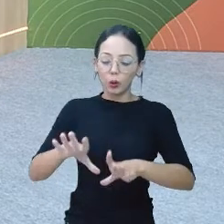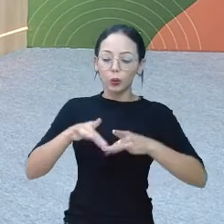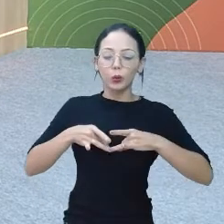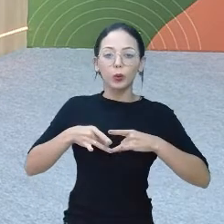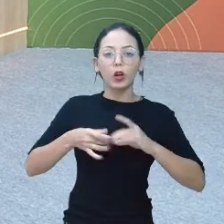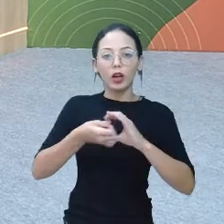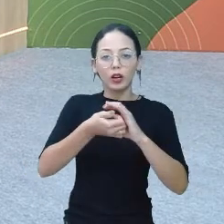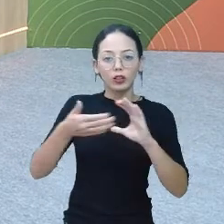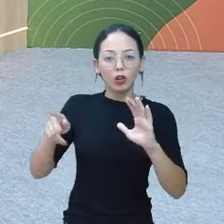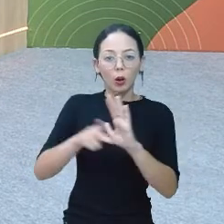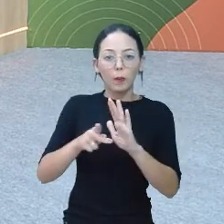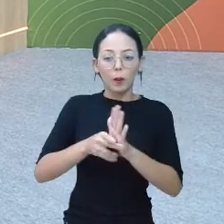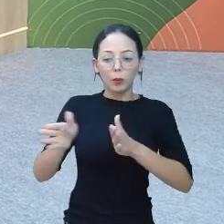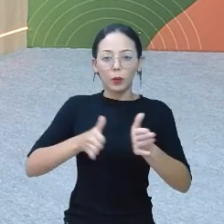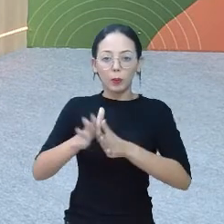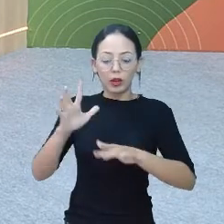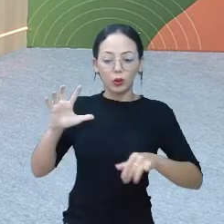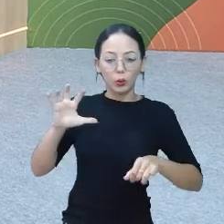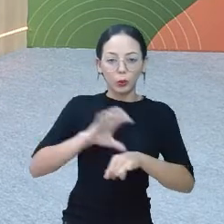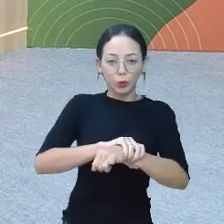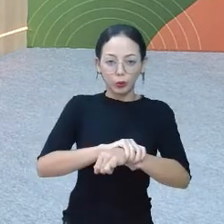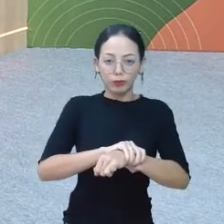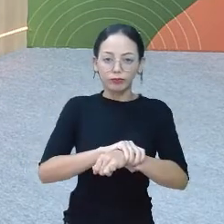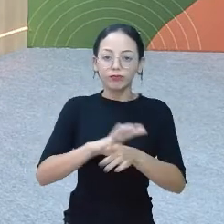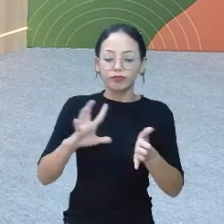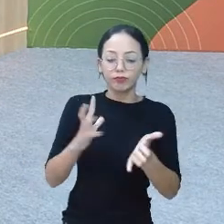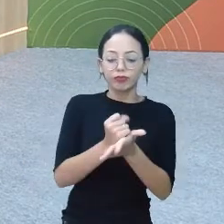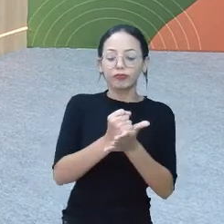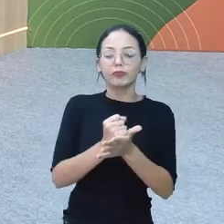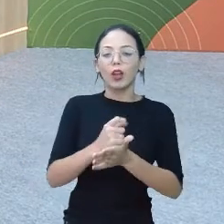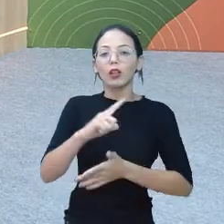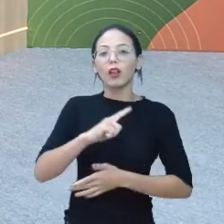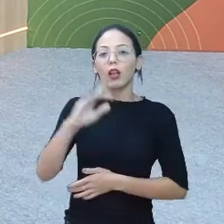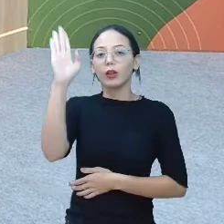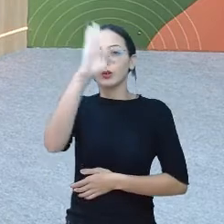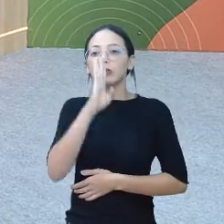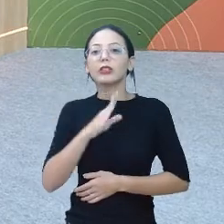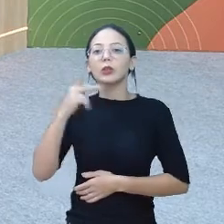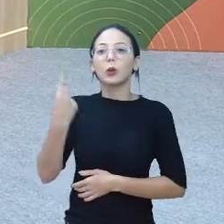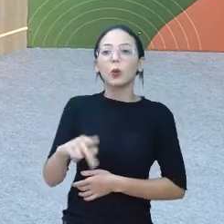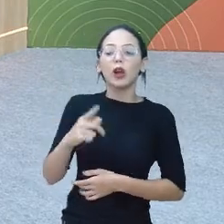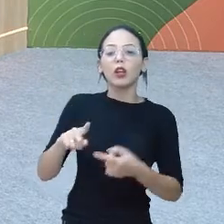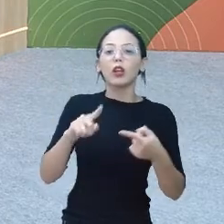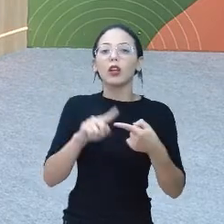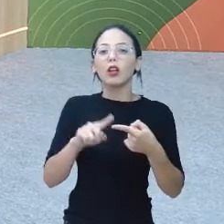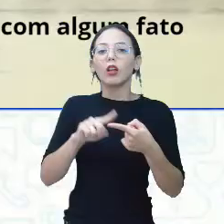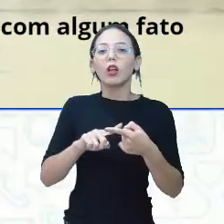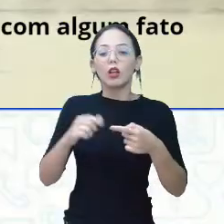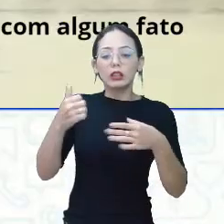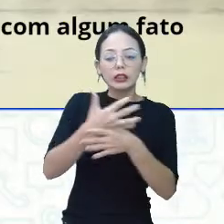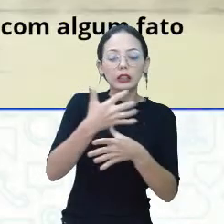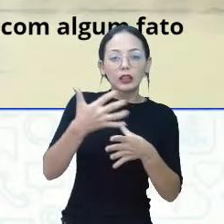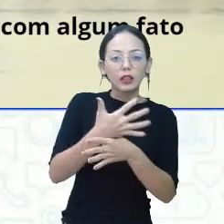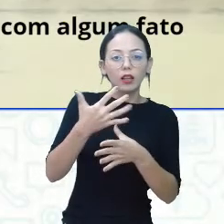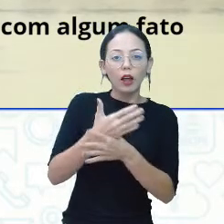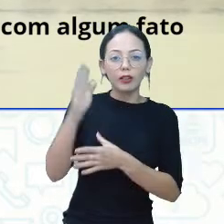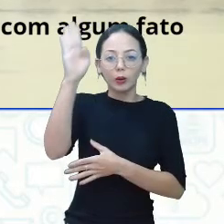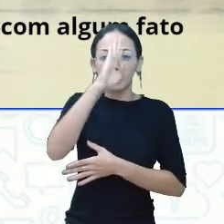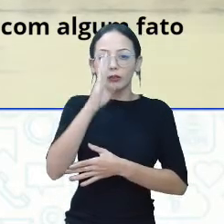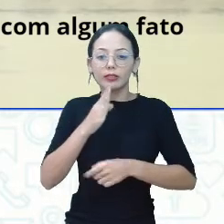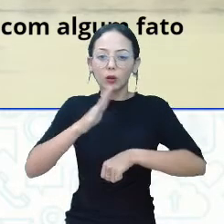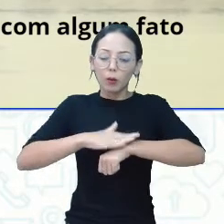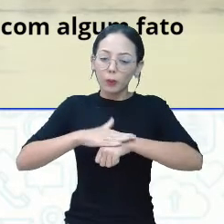do período da colonização em diante. Então, a gente tem no Brasil o romance urbano, que retrata o Brasil em determinado